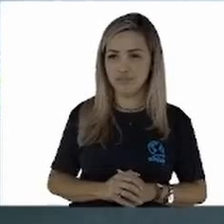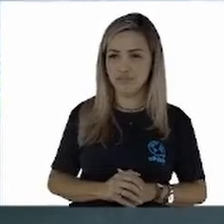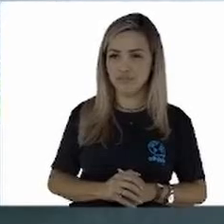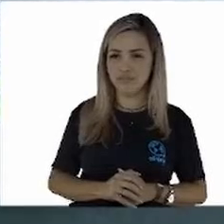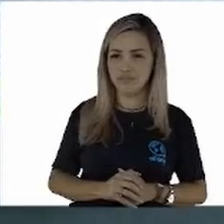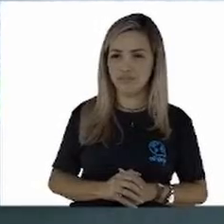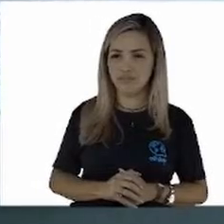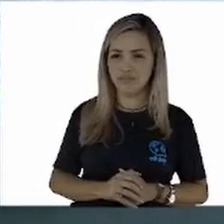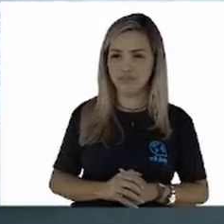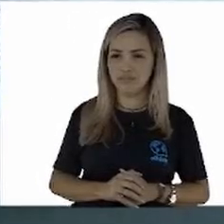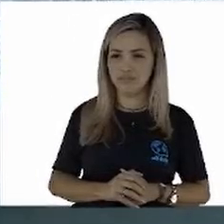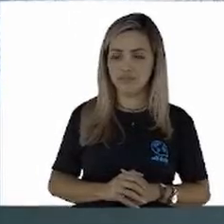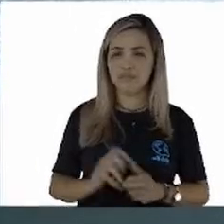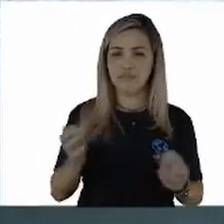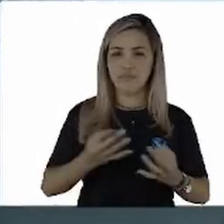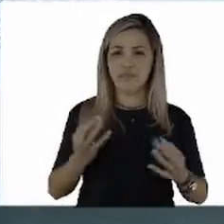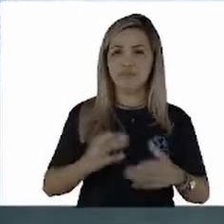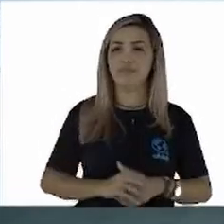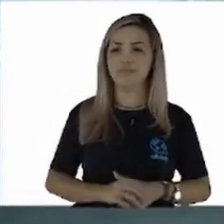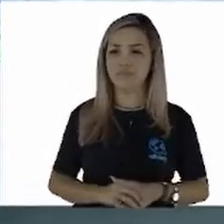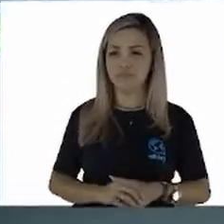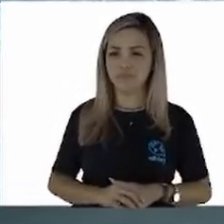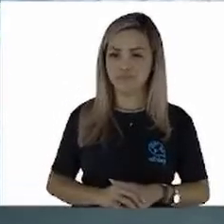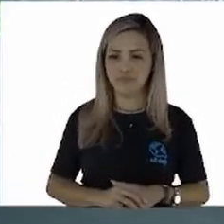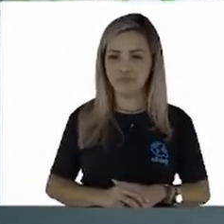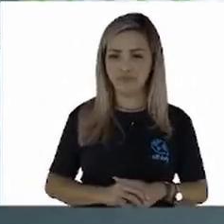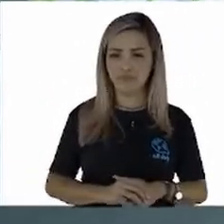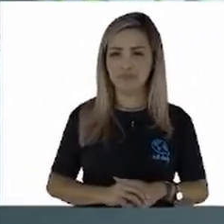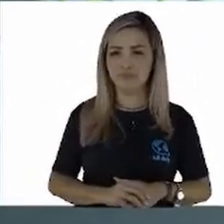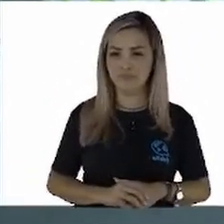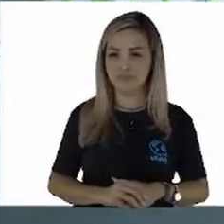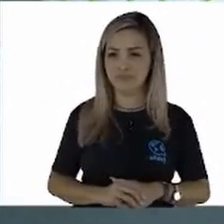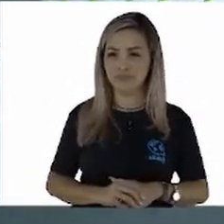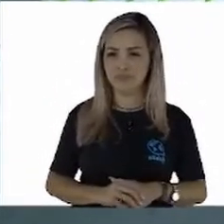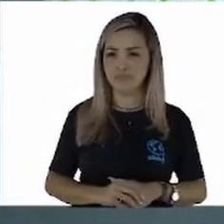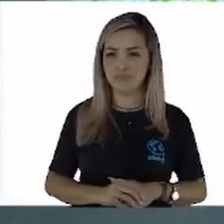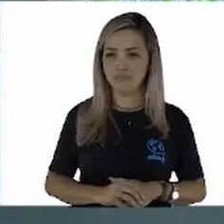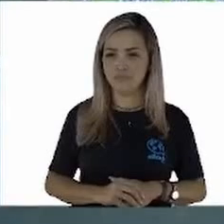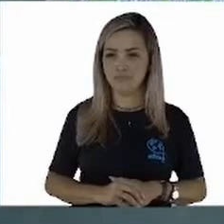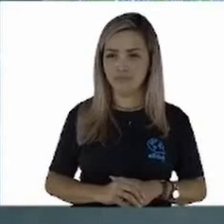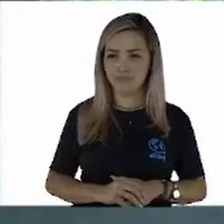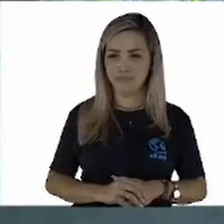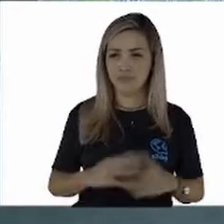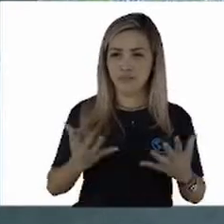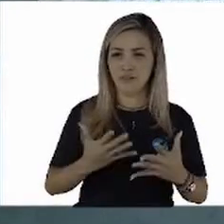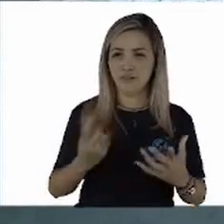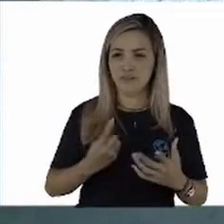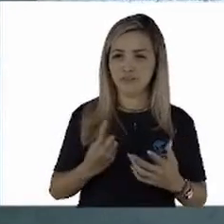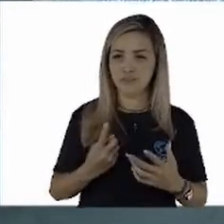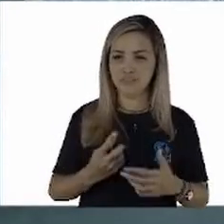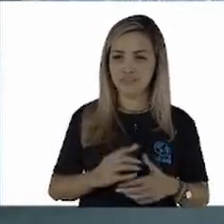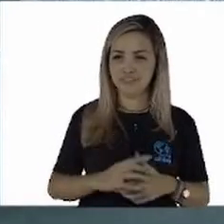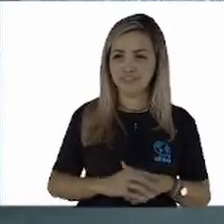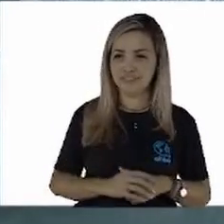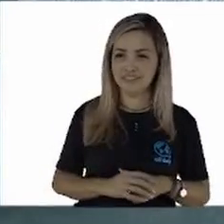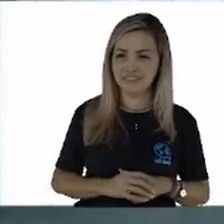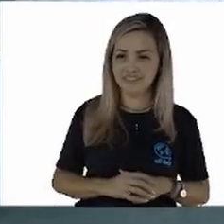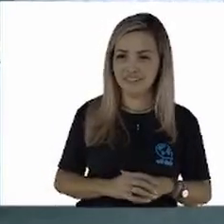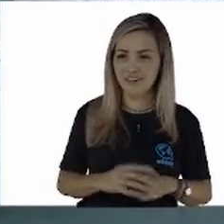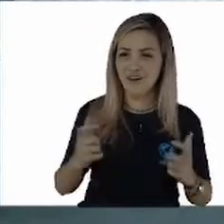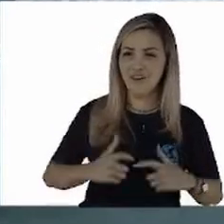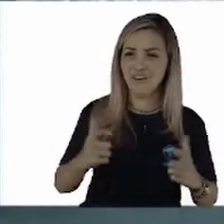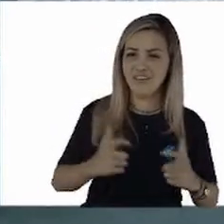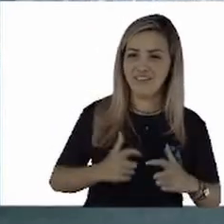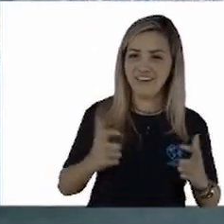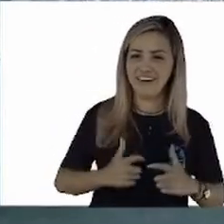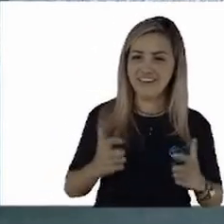Ok. Perfeito. Atenção, Vitor Hugo, bem devagar. Um, dois, três. Onde está, Vitor Hugo? Aonde, Vitor